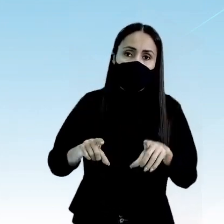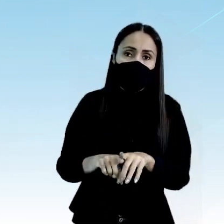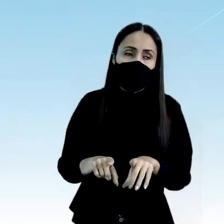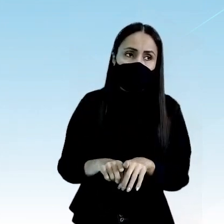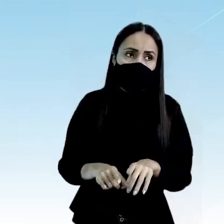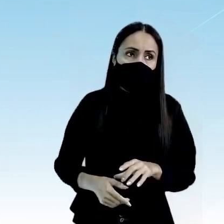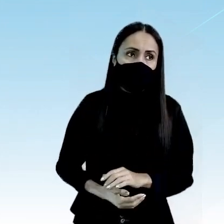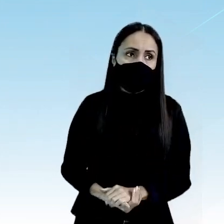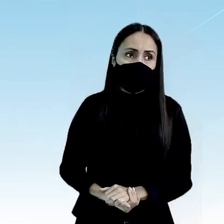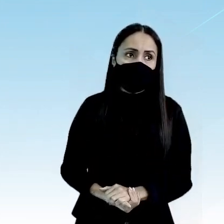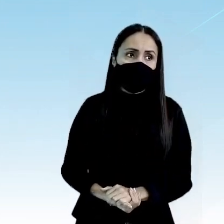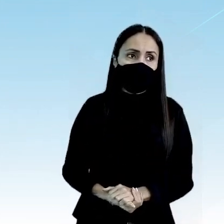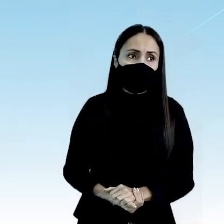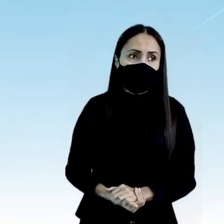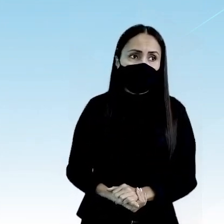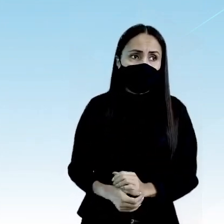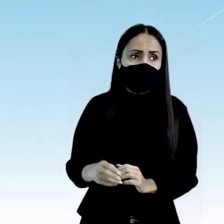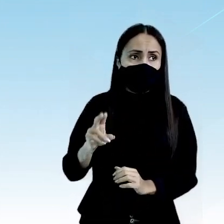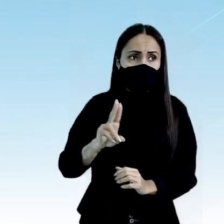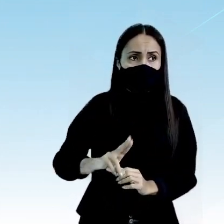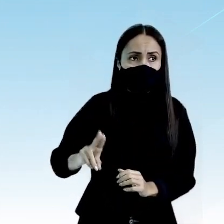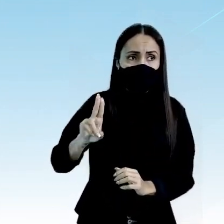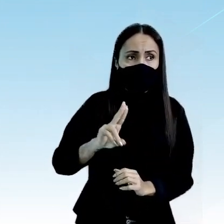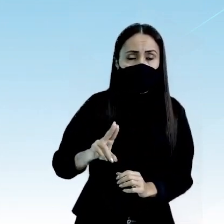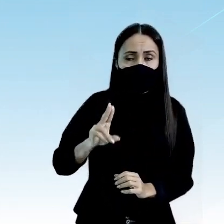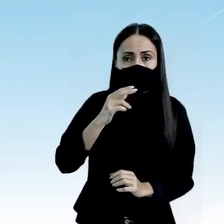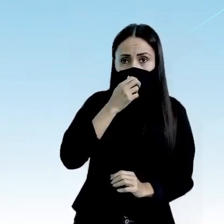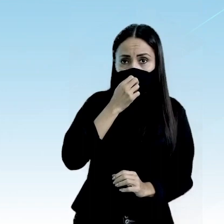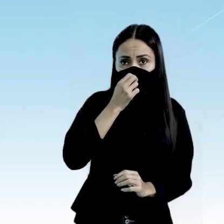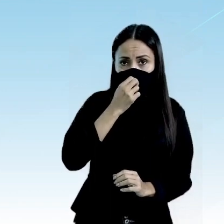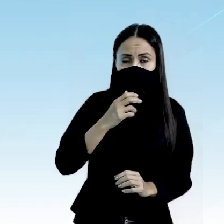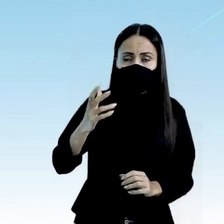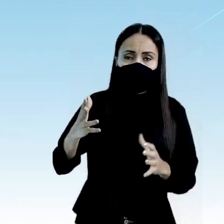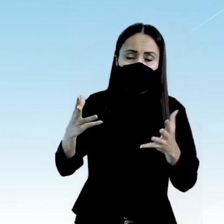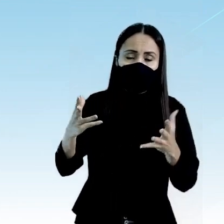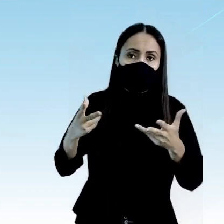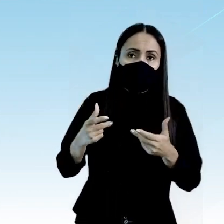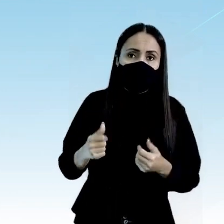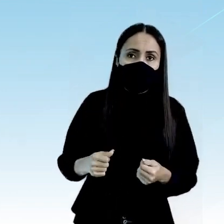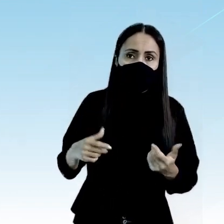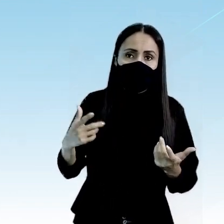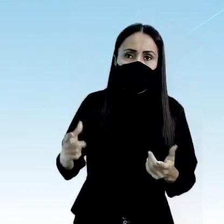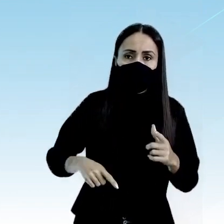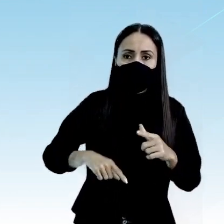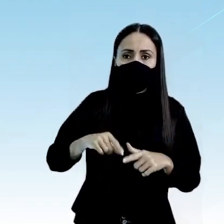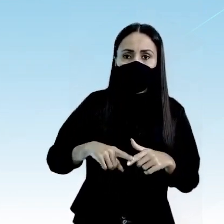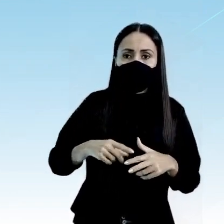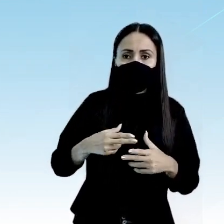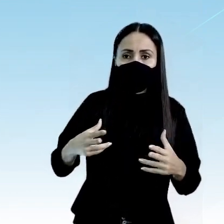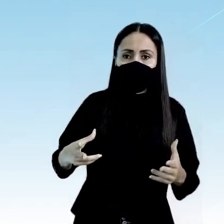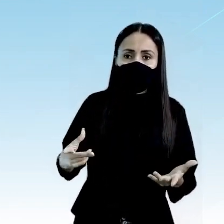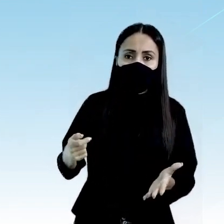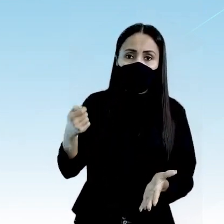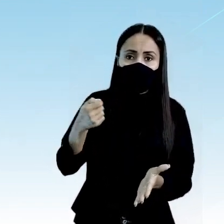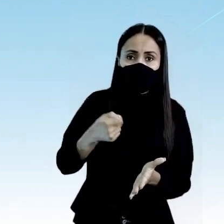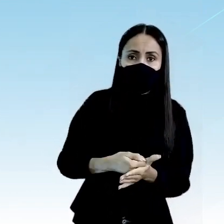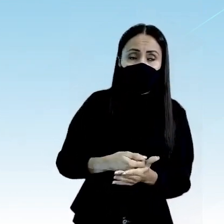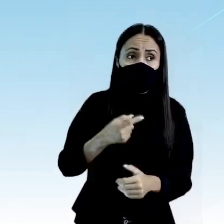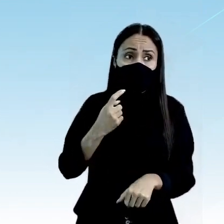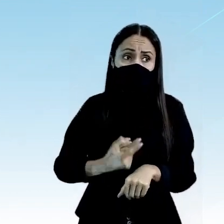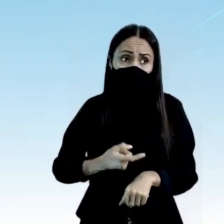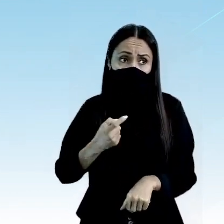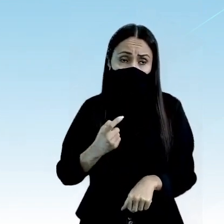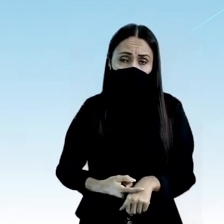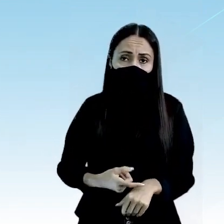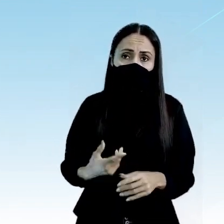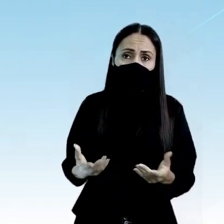né? A utilização de vapor, contudo, exigia o quê? Material mais resistente. É isso. E